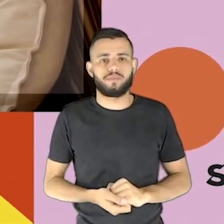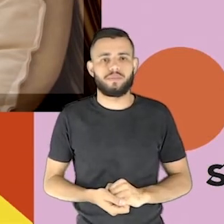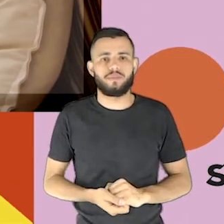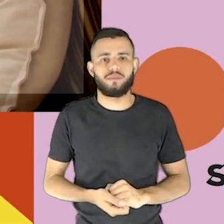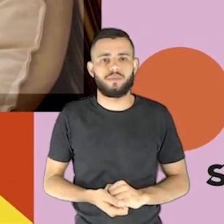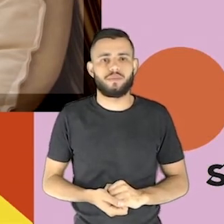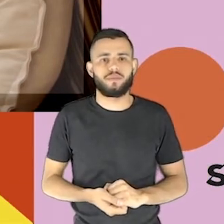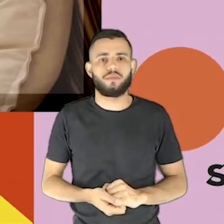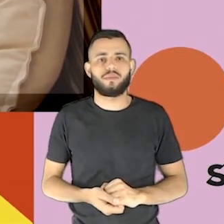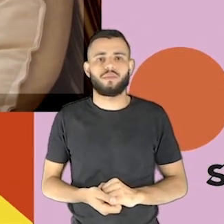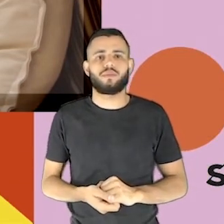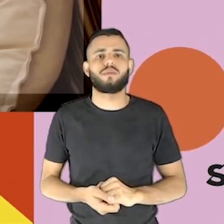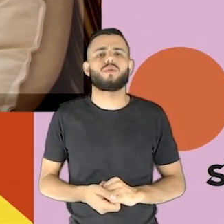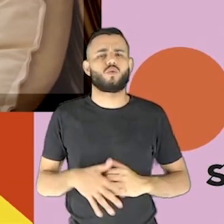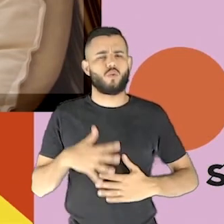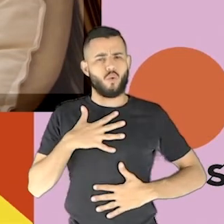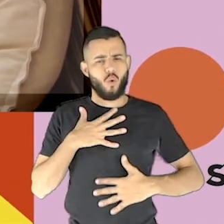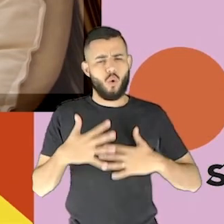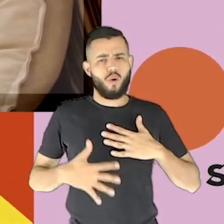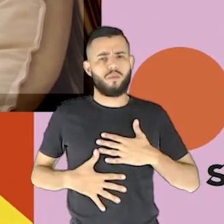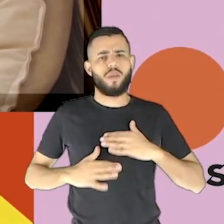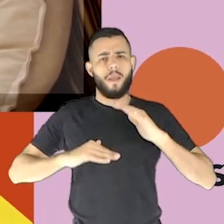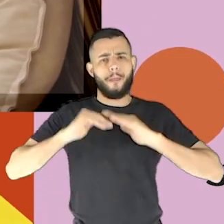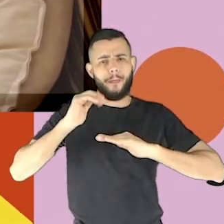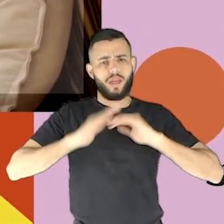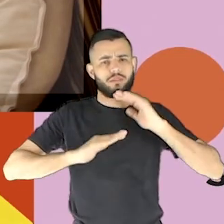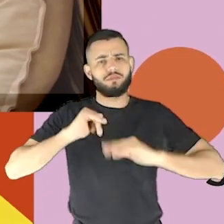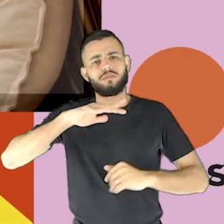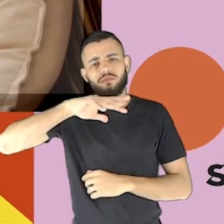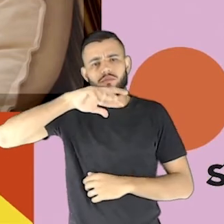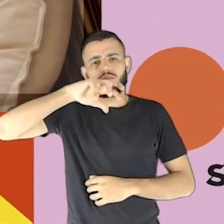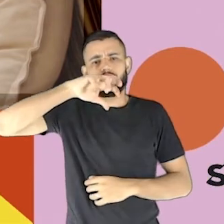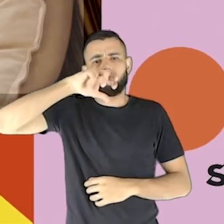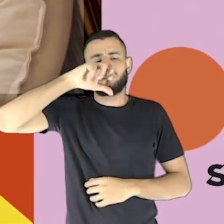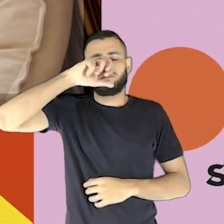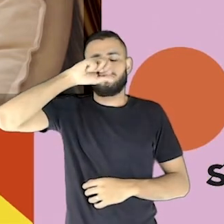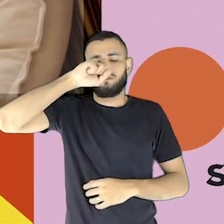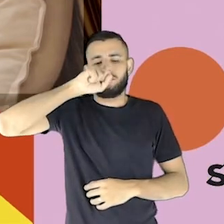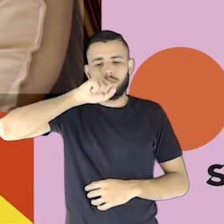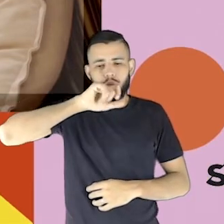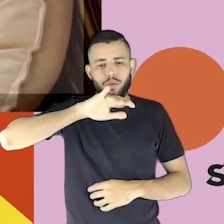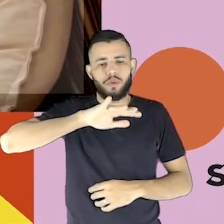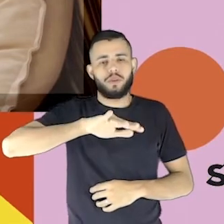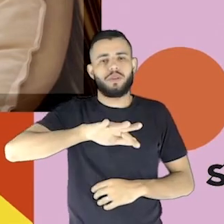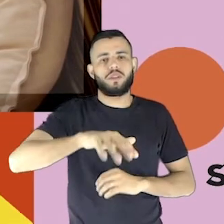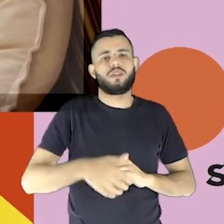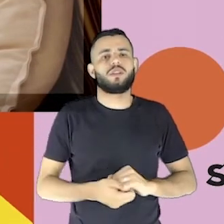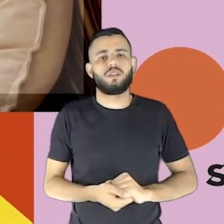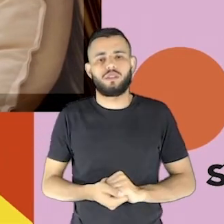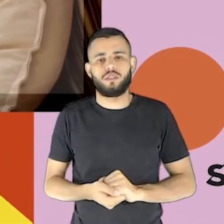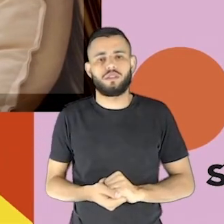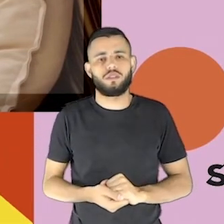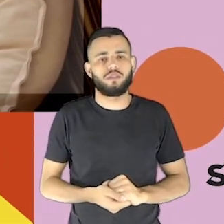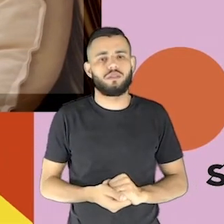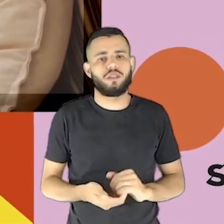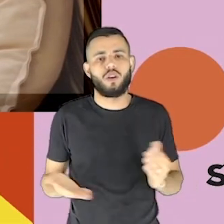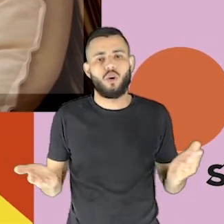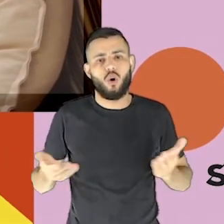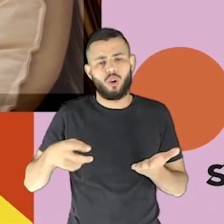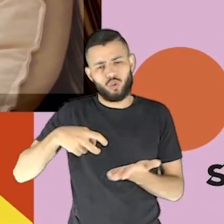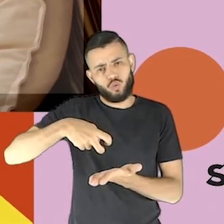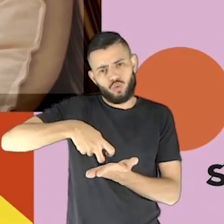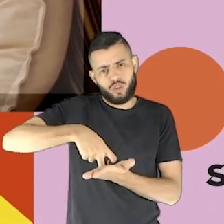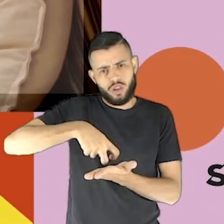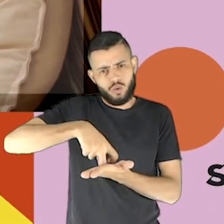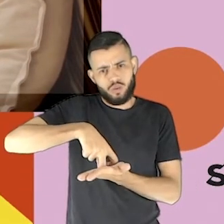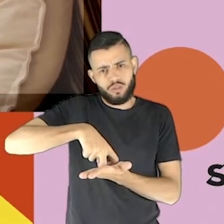Vai ajustando o seu corpo na prática. Enche profundo, solta o ar, desce. Traga o joelho,